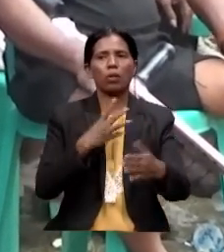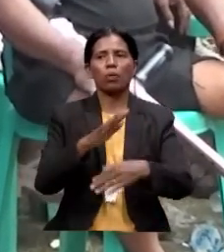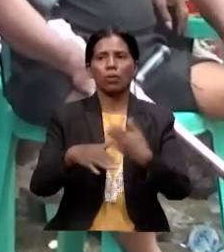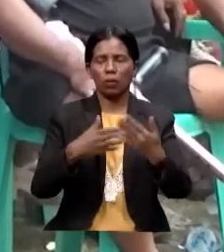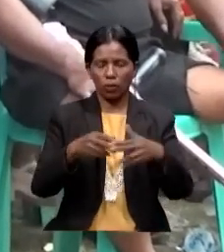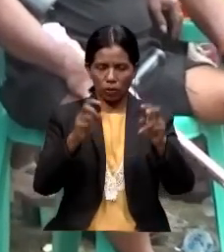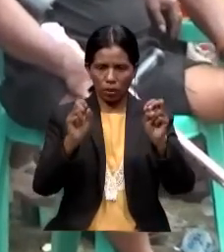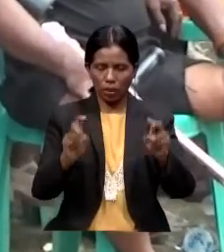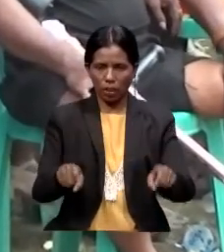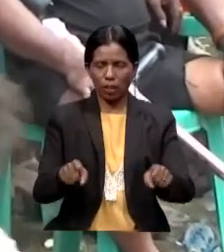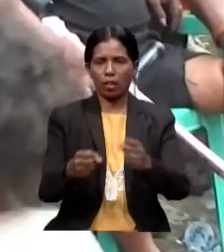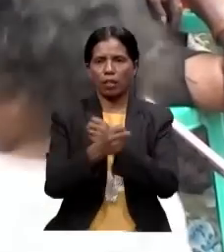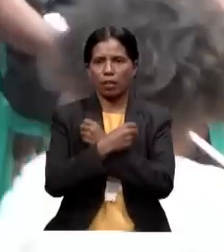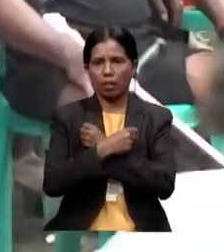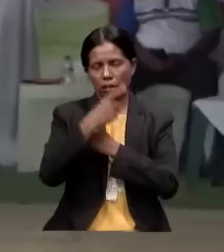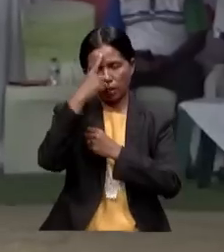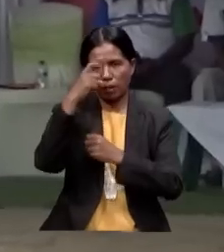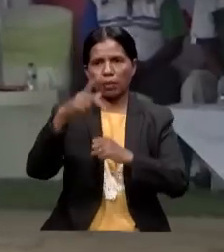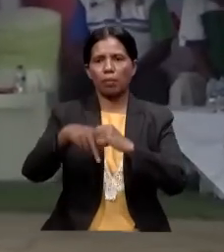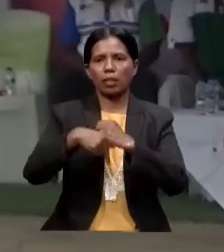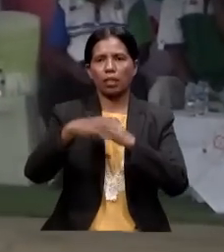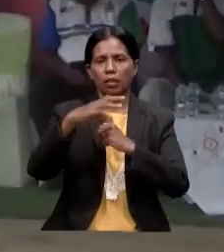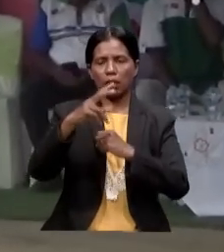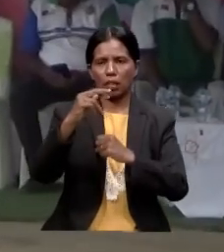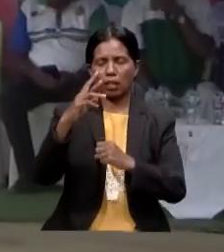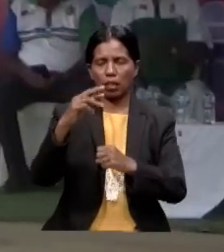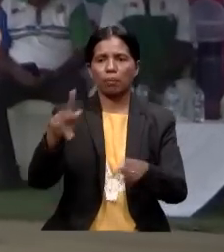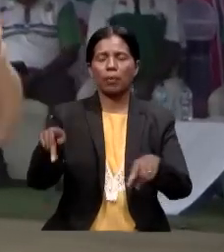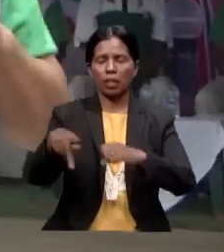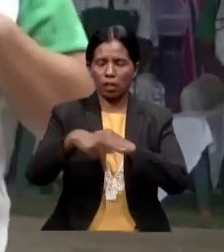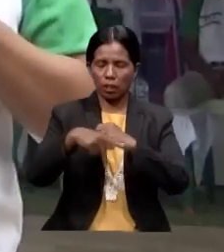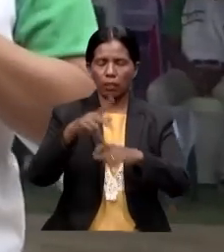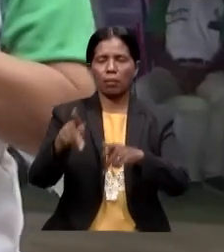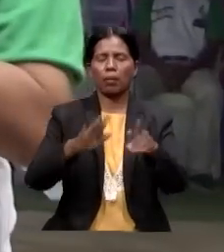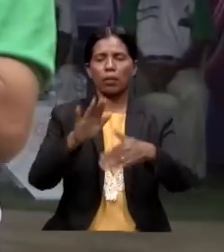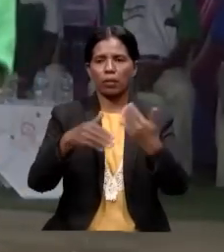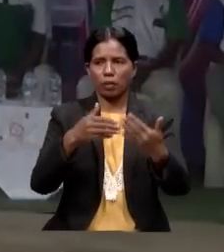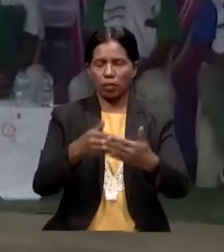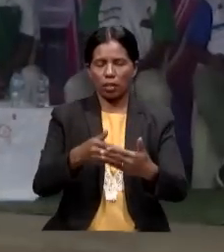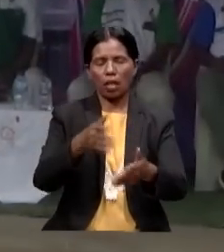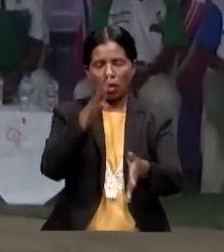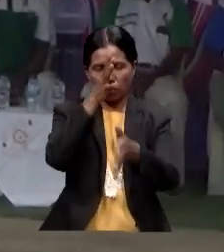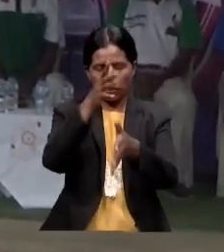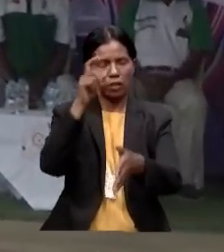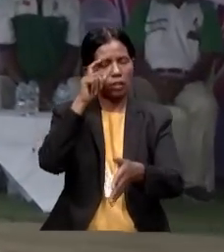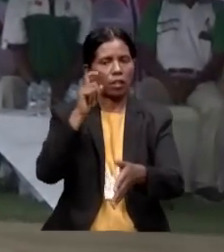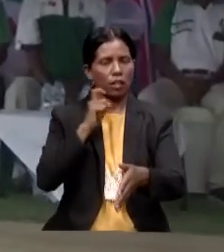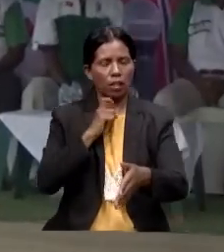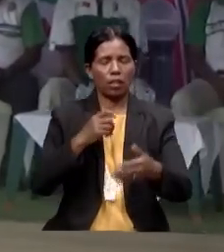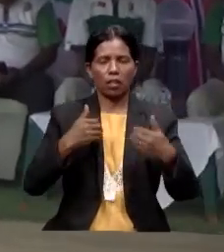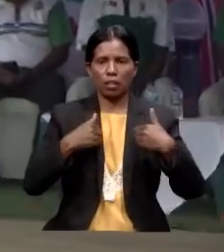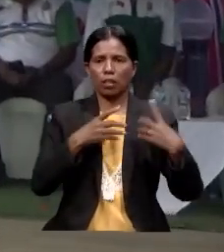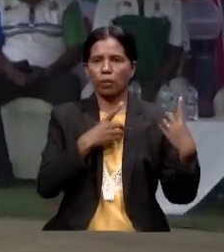malu. Tamba senerte, partido ba ema hutu, avonana mos maka domi, domi maka